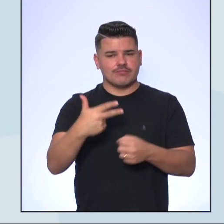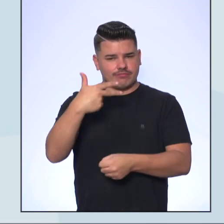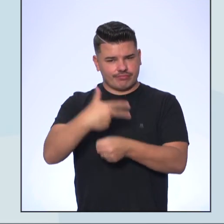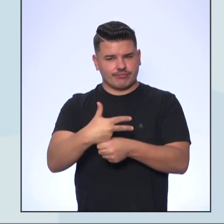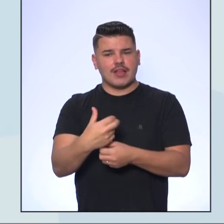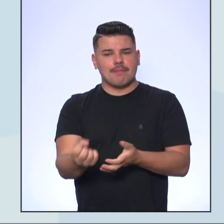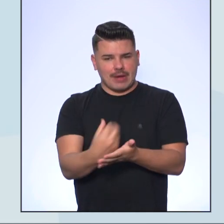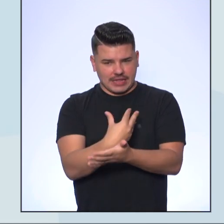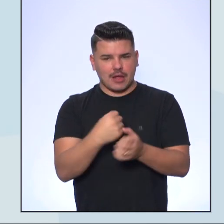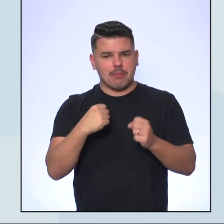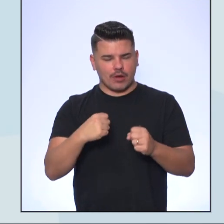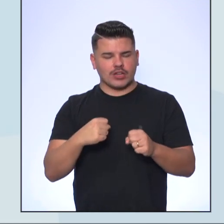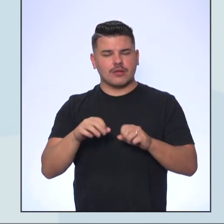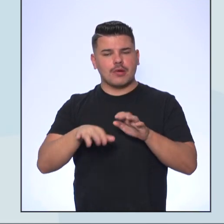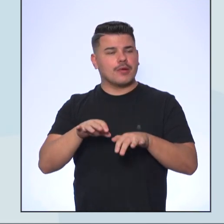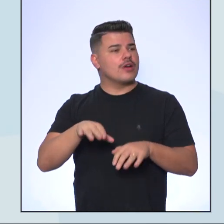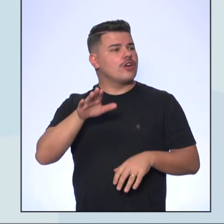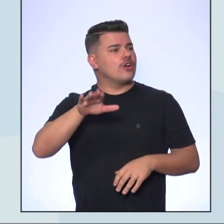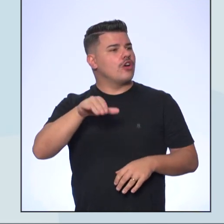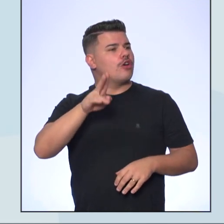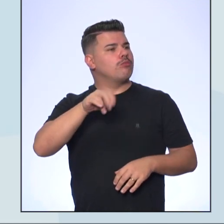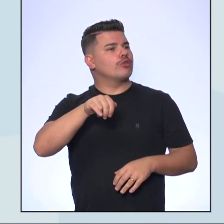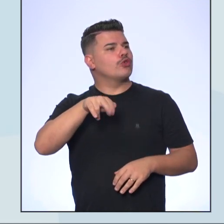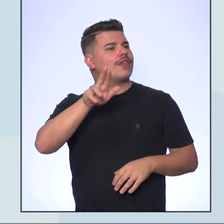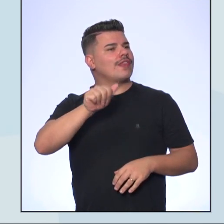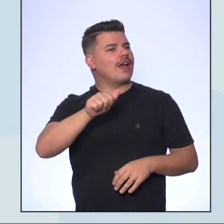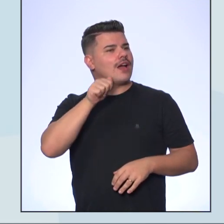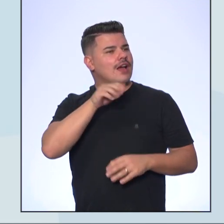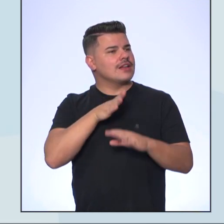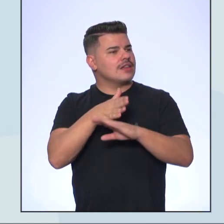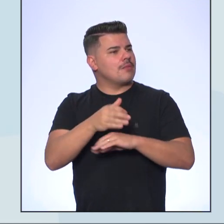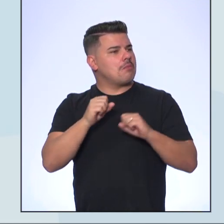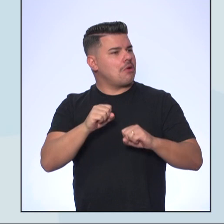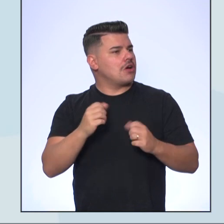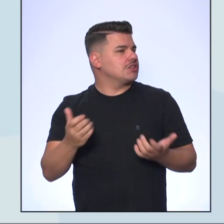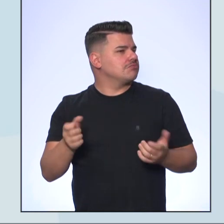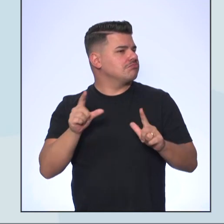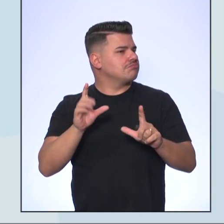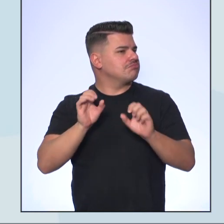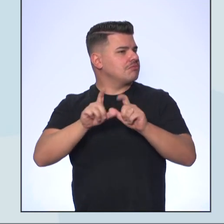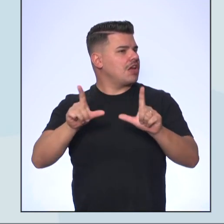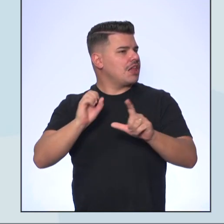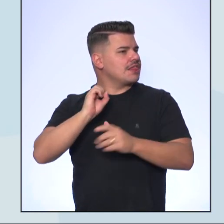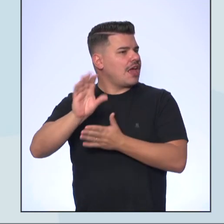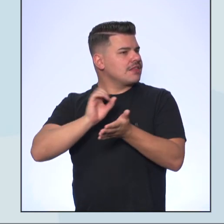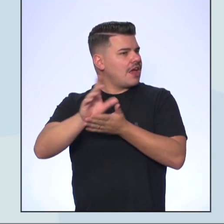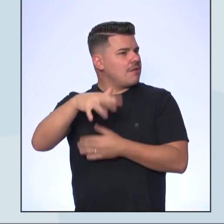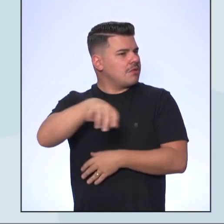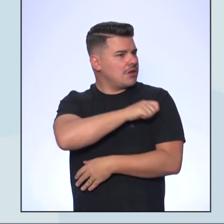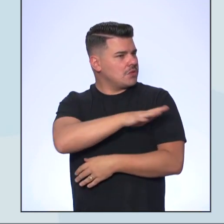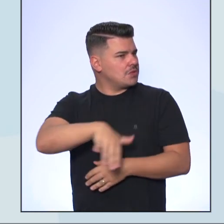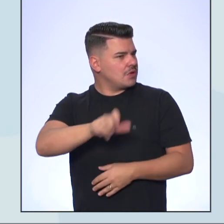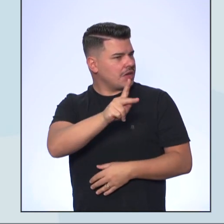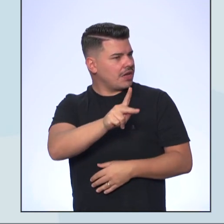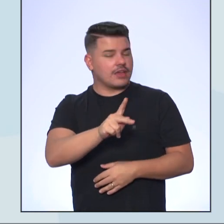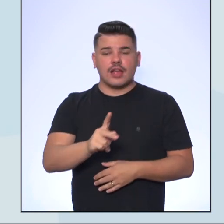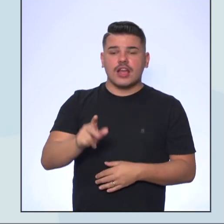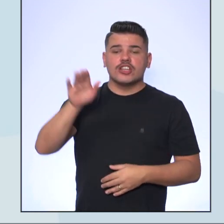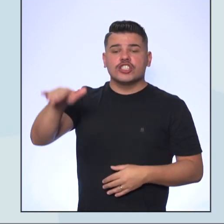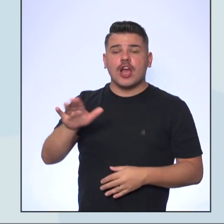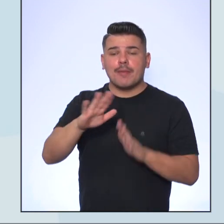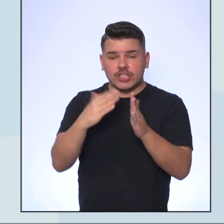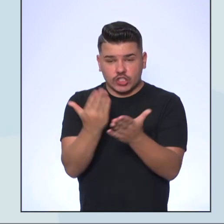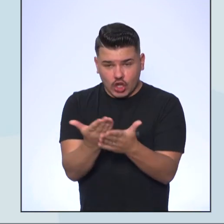eles possam, Bruna, acessar essa apresentação, se isso ajudá-los. Contem com a sua escola, com